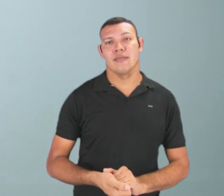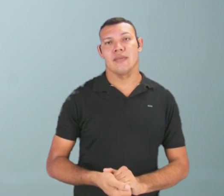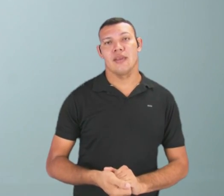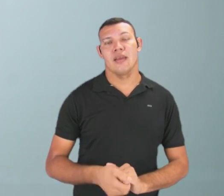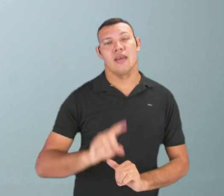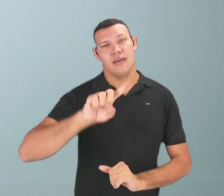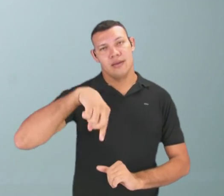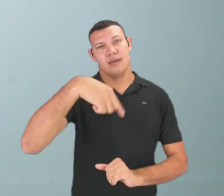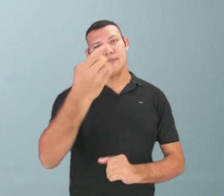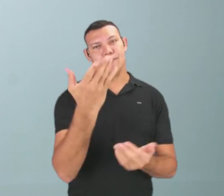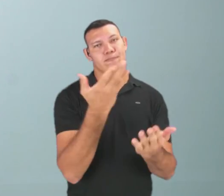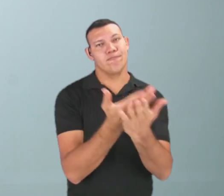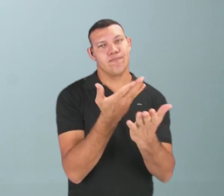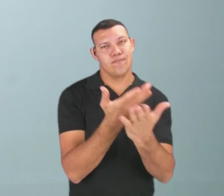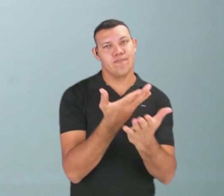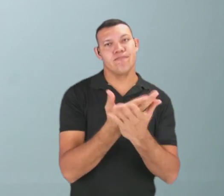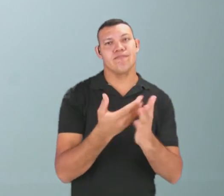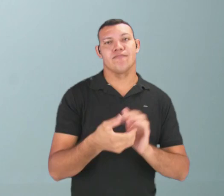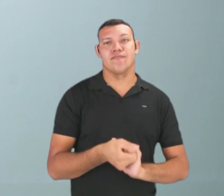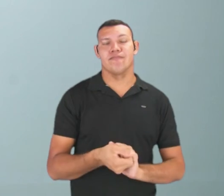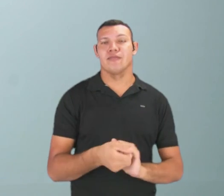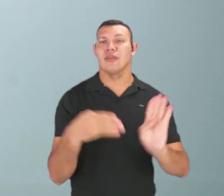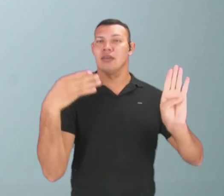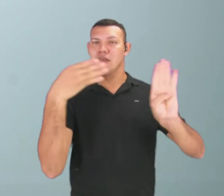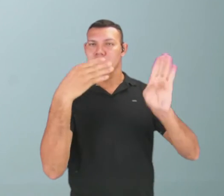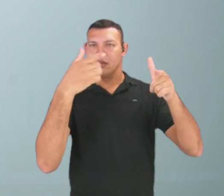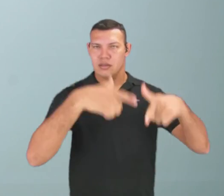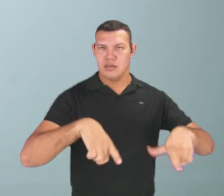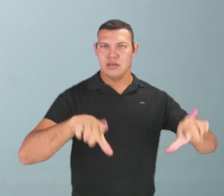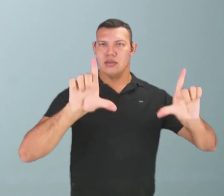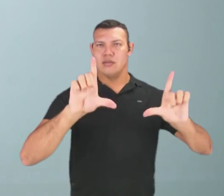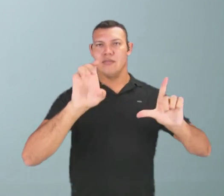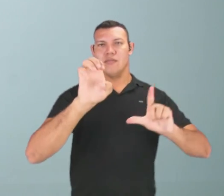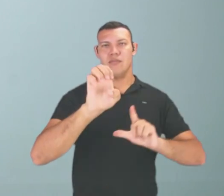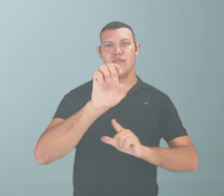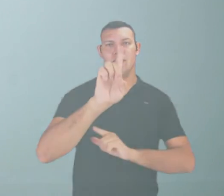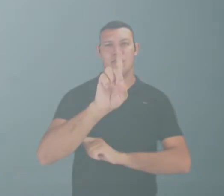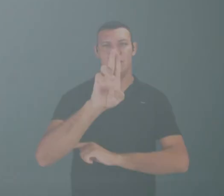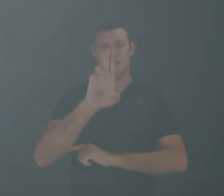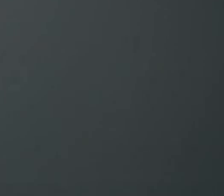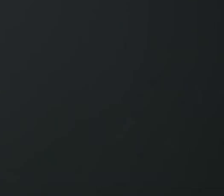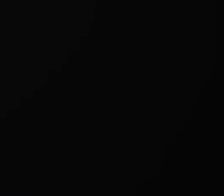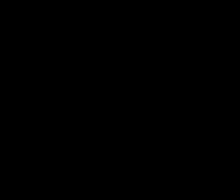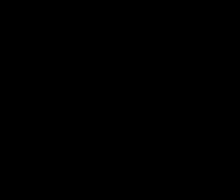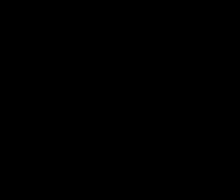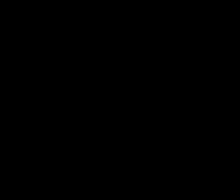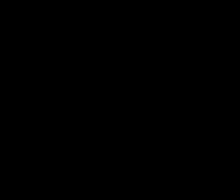Até a nossa próxima aula. Acessem a plataforma Eduque e até mais!